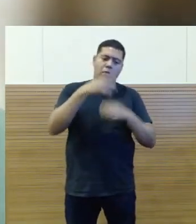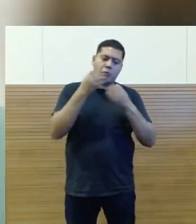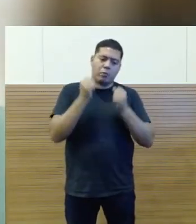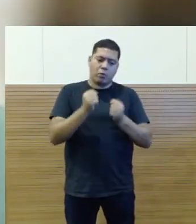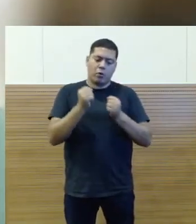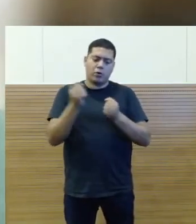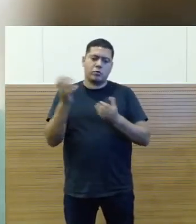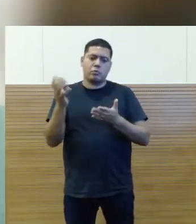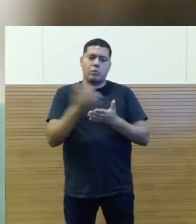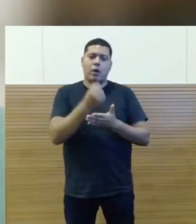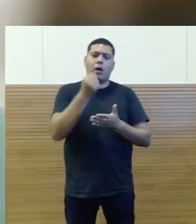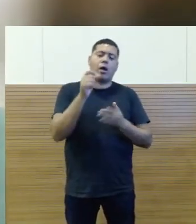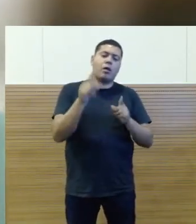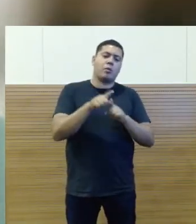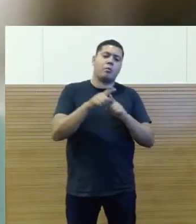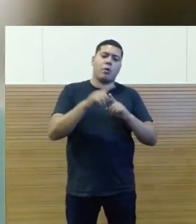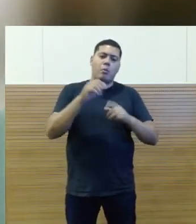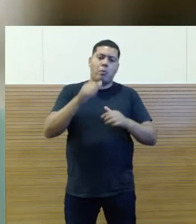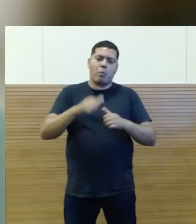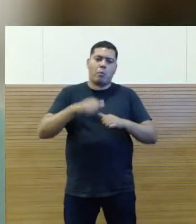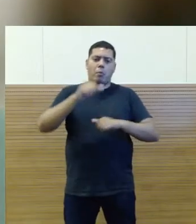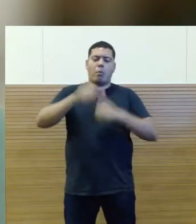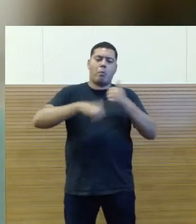para fortalecer os guias alimentares,